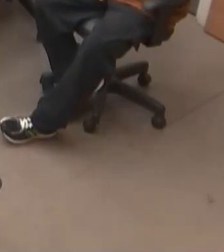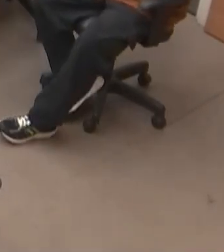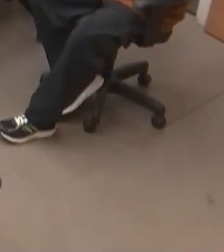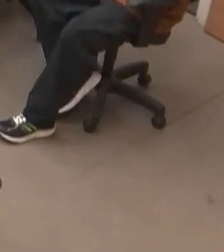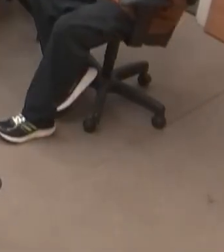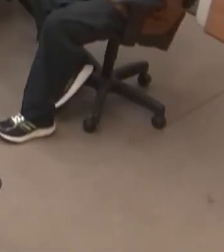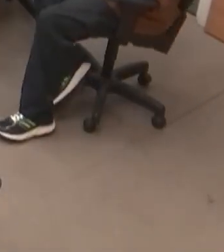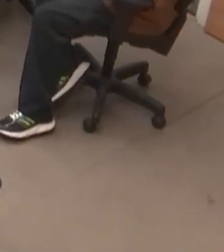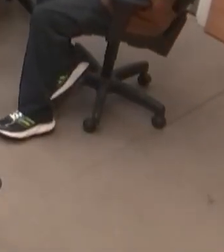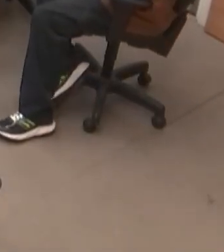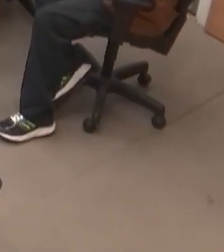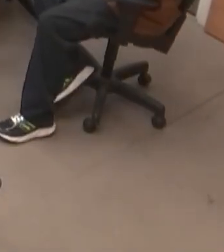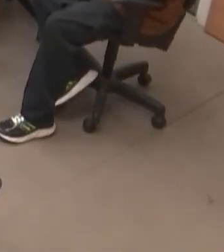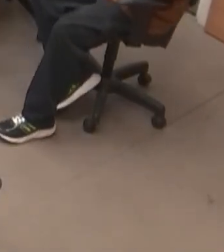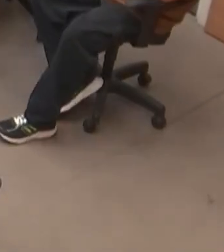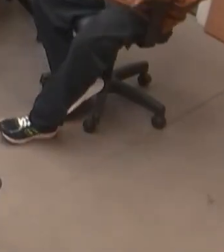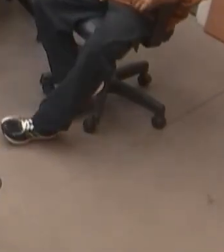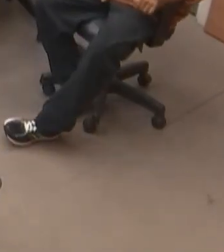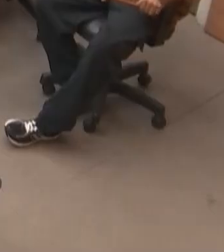Muito obrigado.